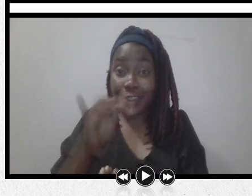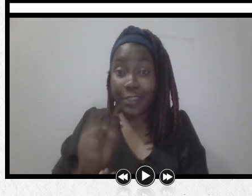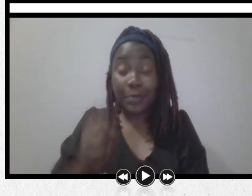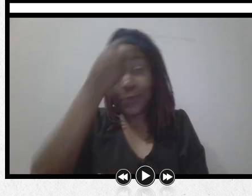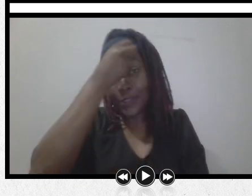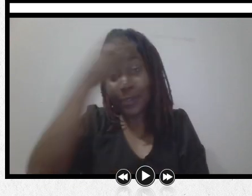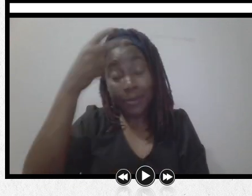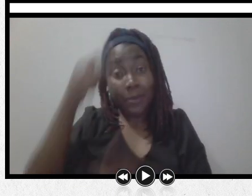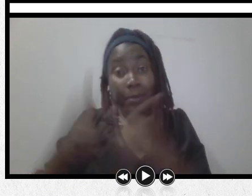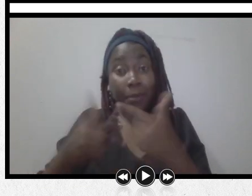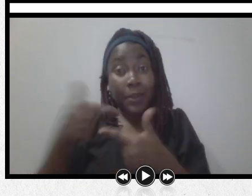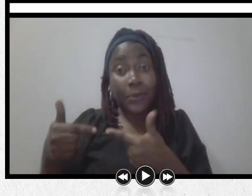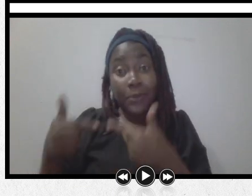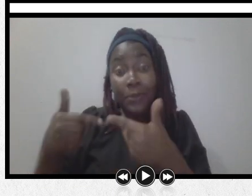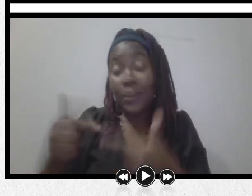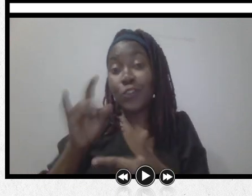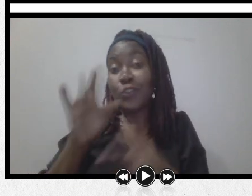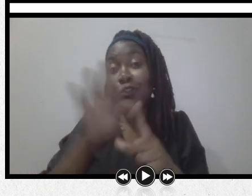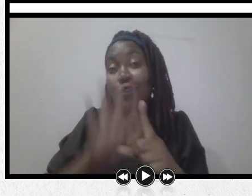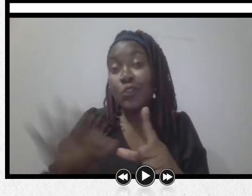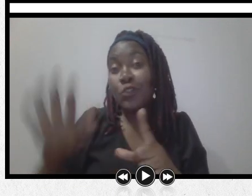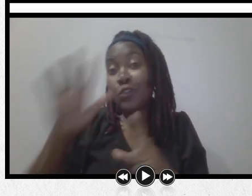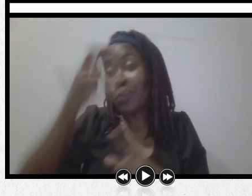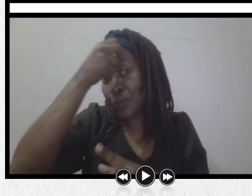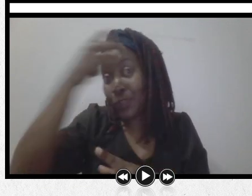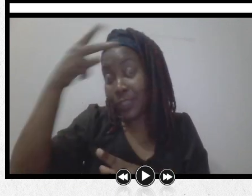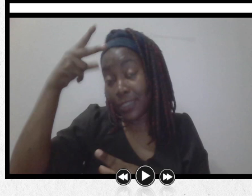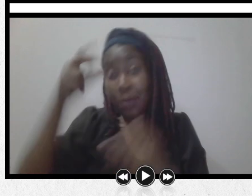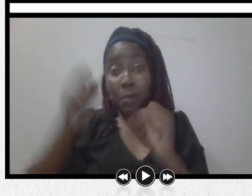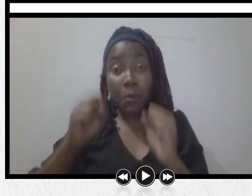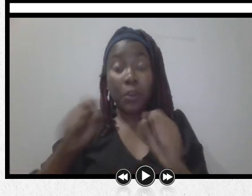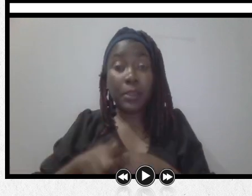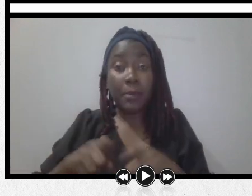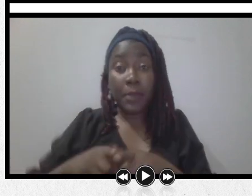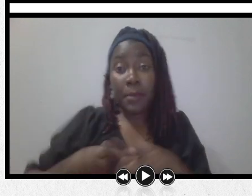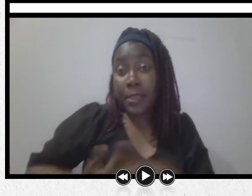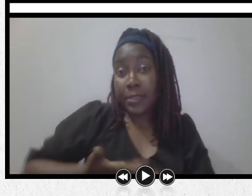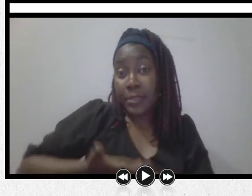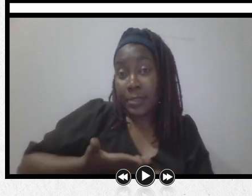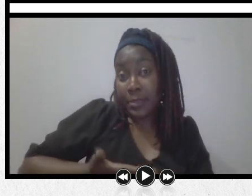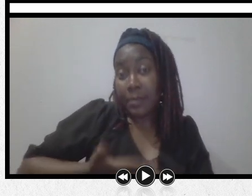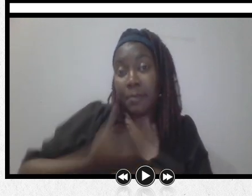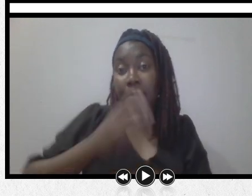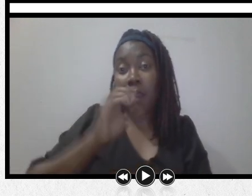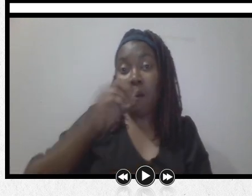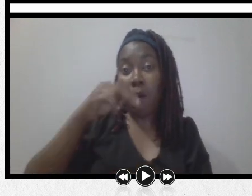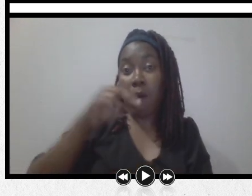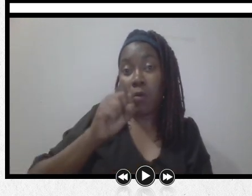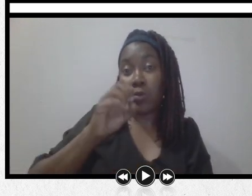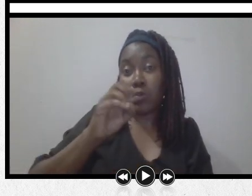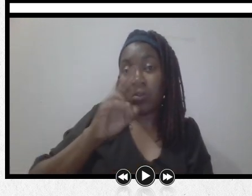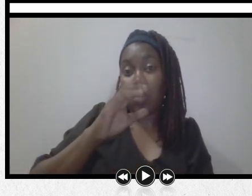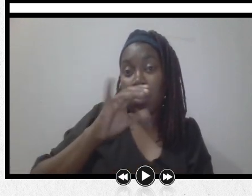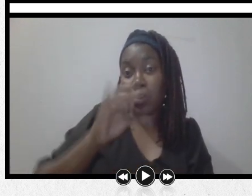para atuar somente no âmbito do município. Ele pode também participar de um consórcio público. Consórcio público tem uma